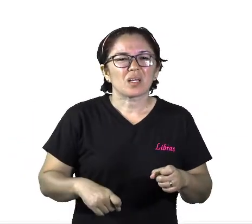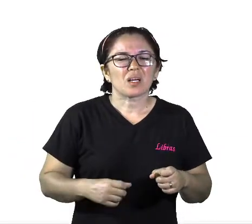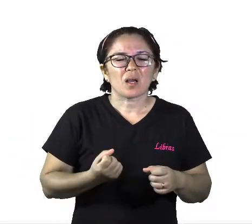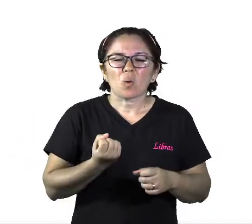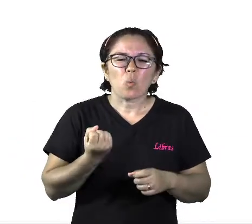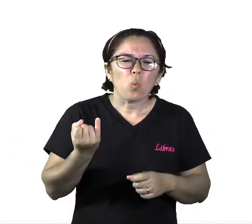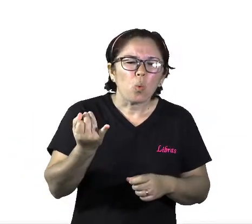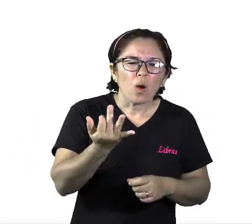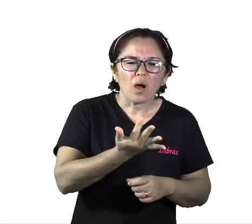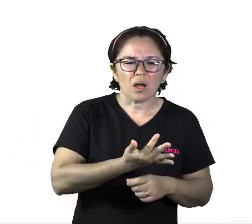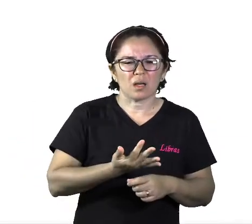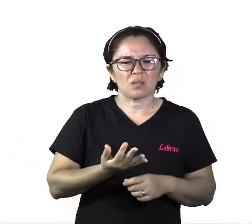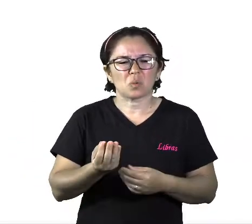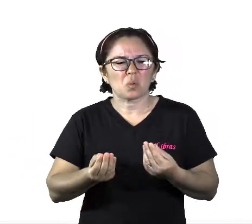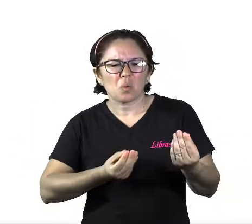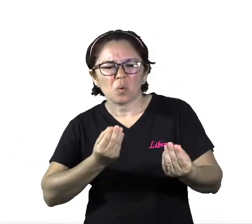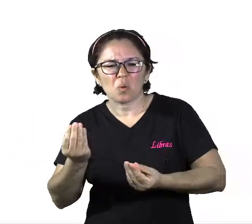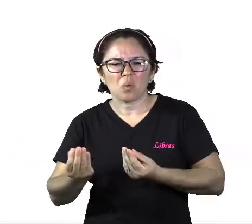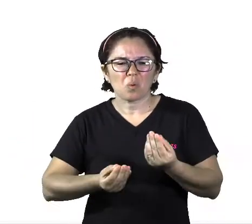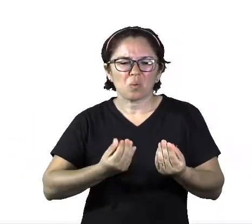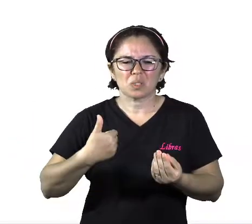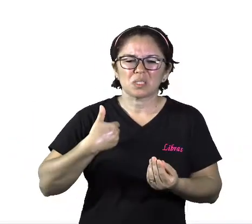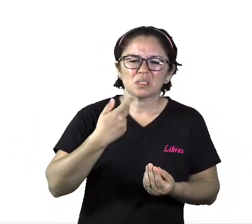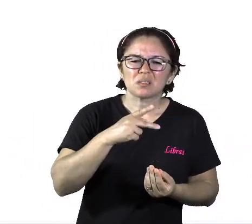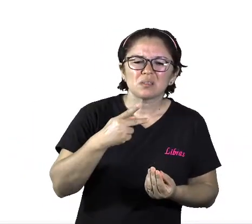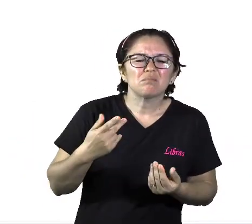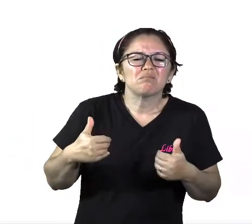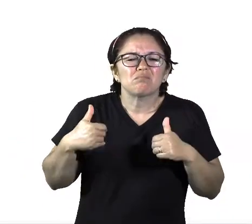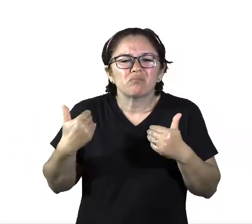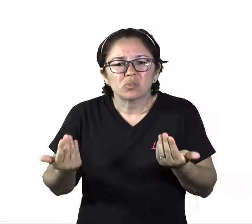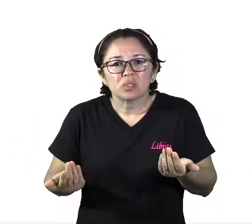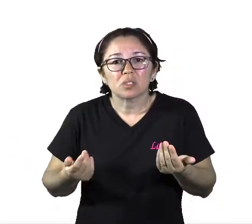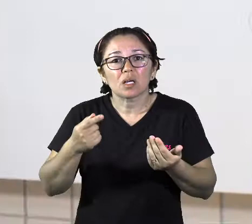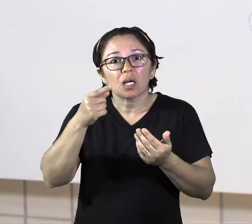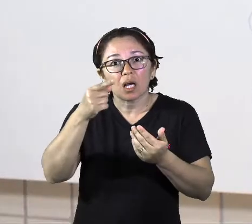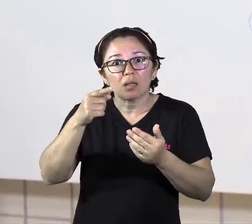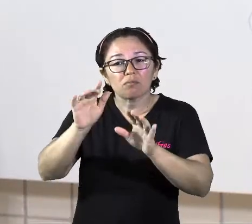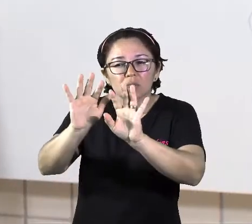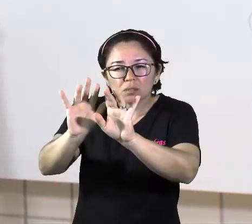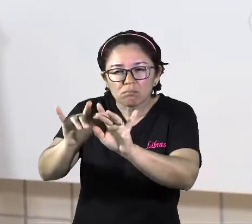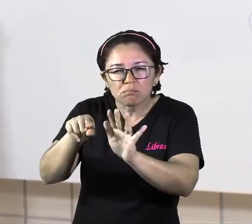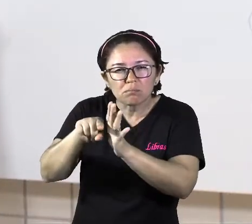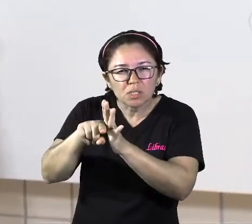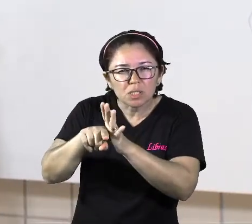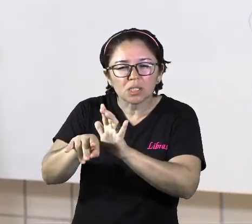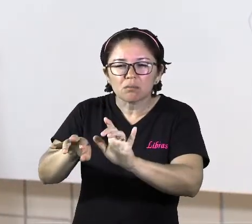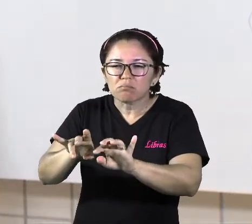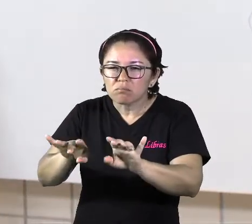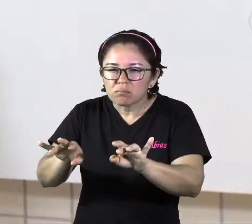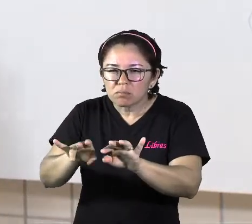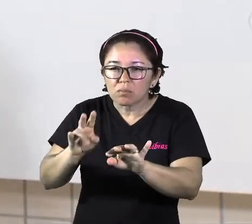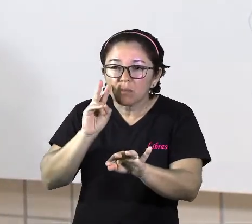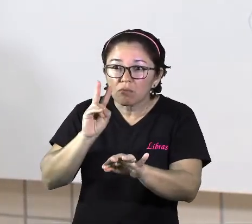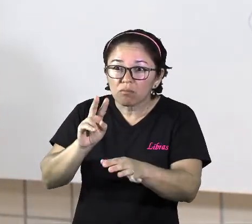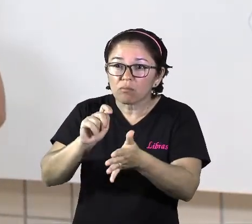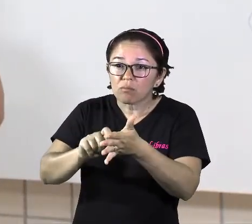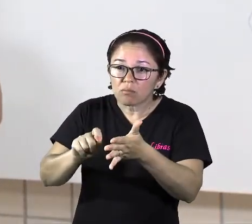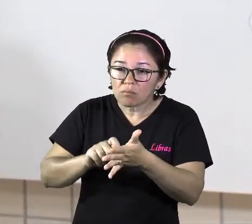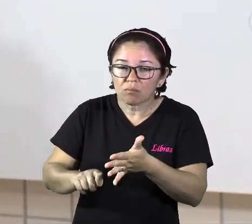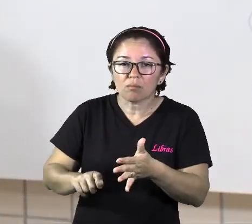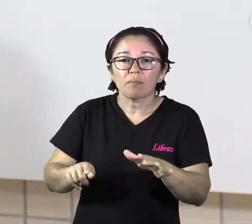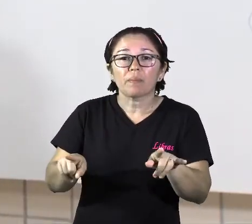confiáveis. E também vão levantar dados sobre o trabalho infantil no Brasil, tá bom? No